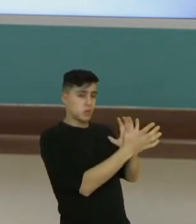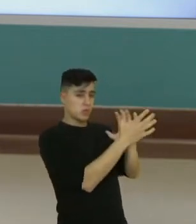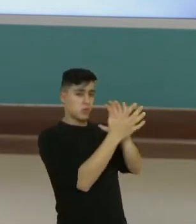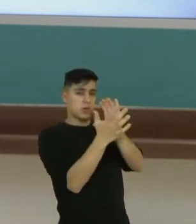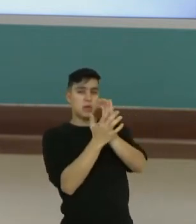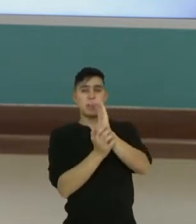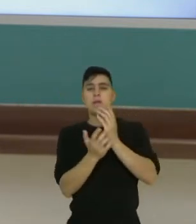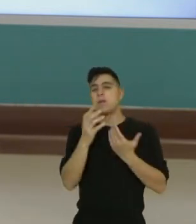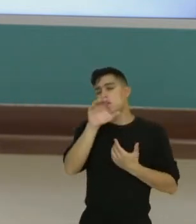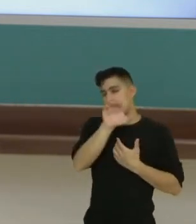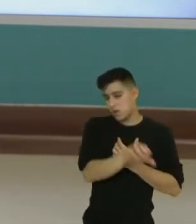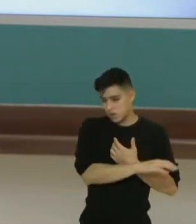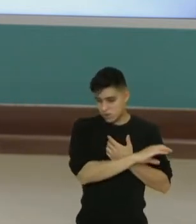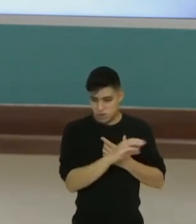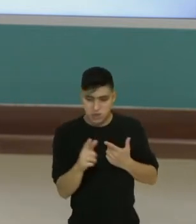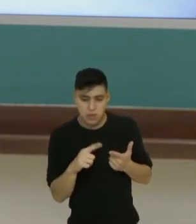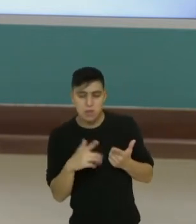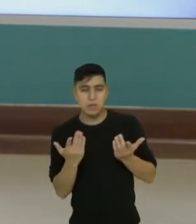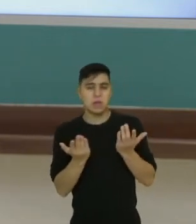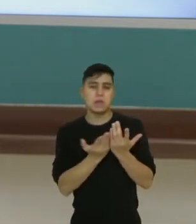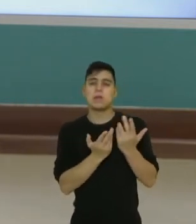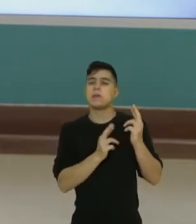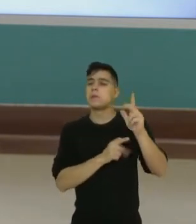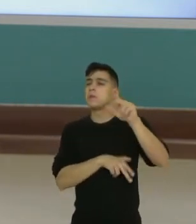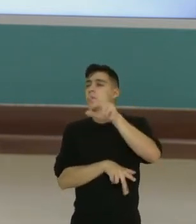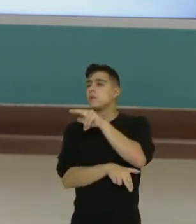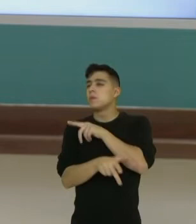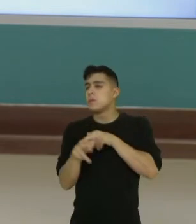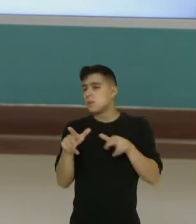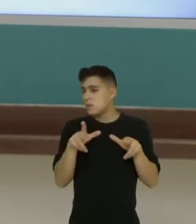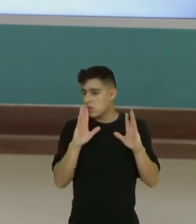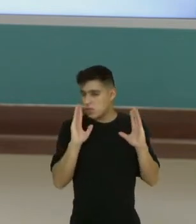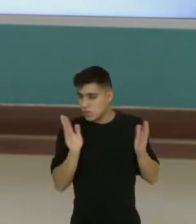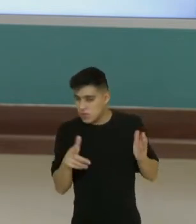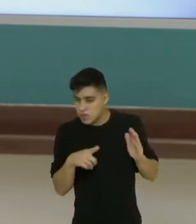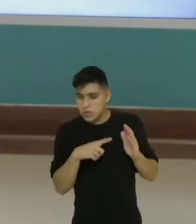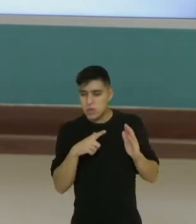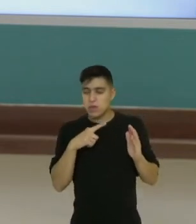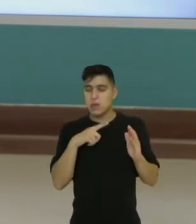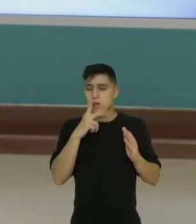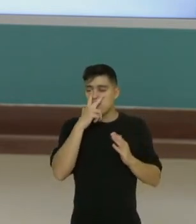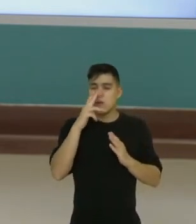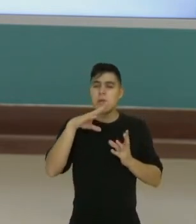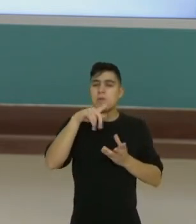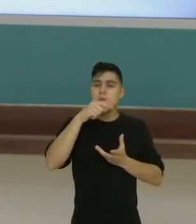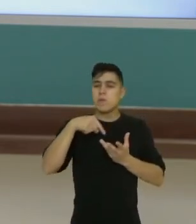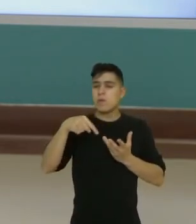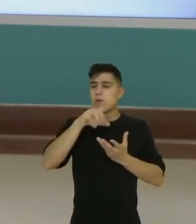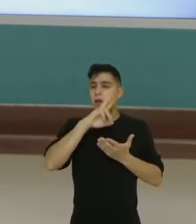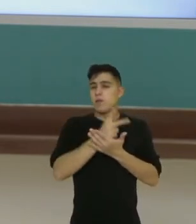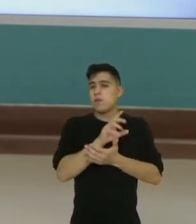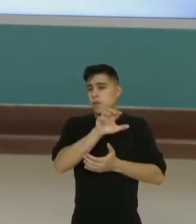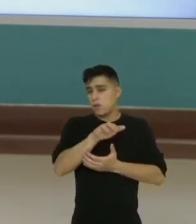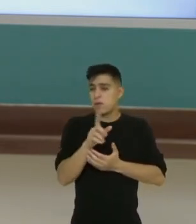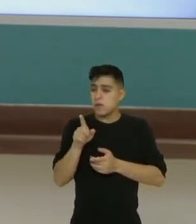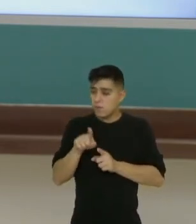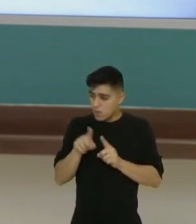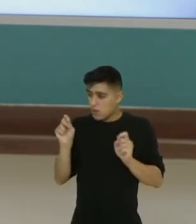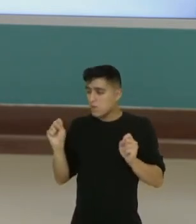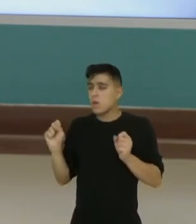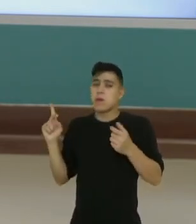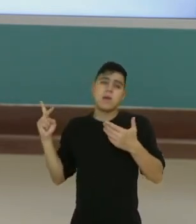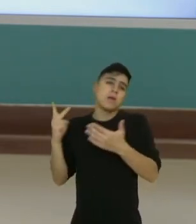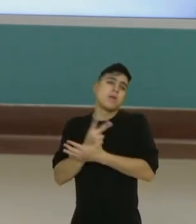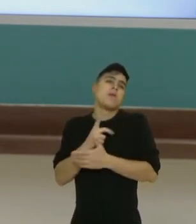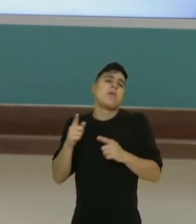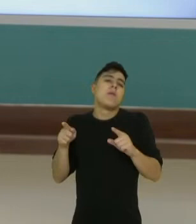religião católica, à religião protestante, ou seja, nós temos várias identificações mundiais, mas pode acontecer como